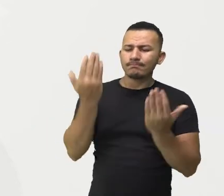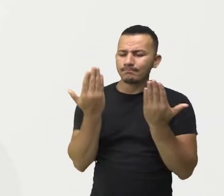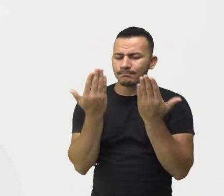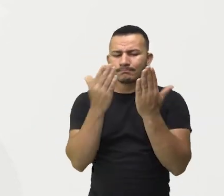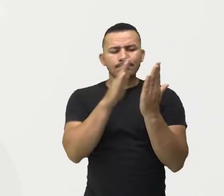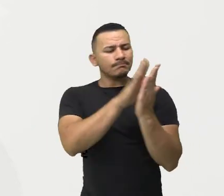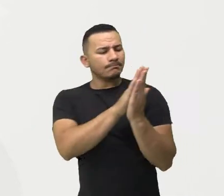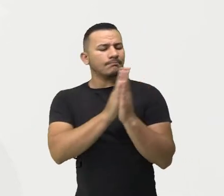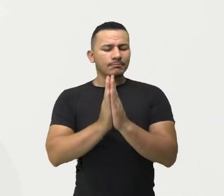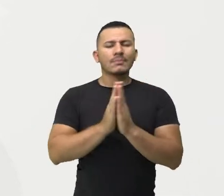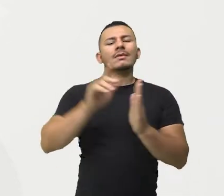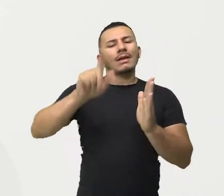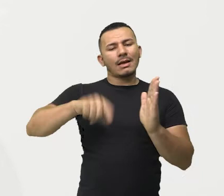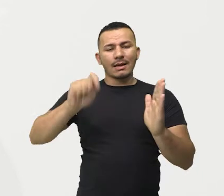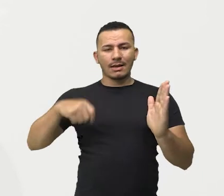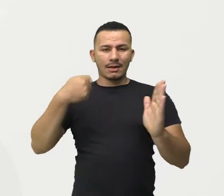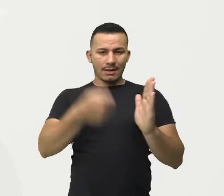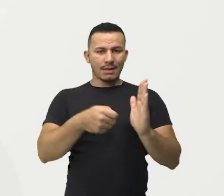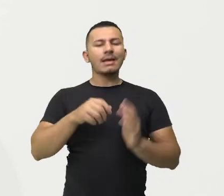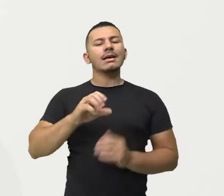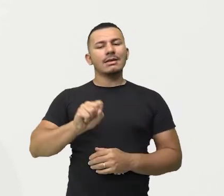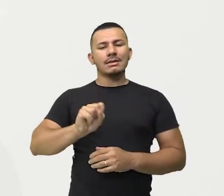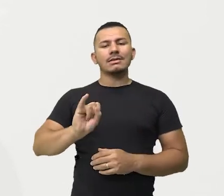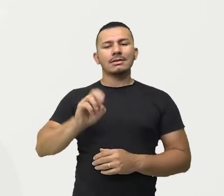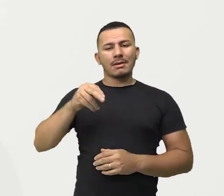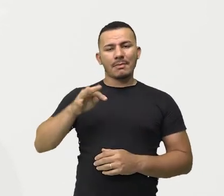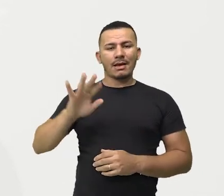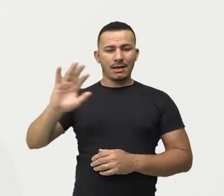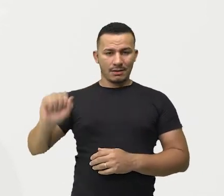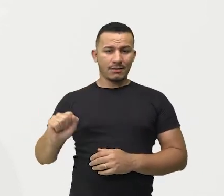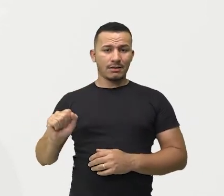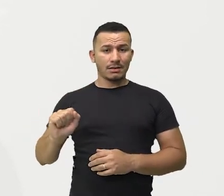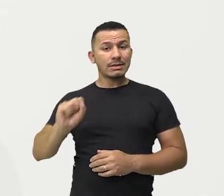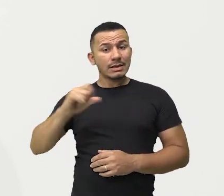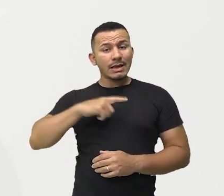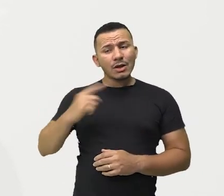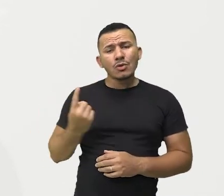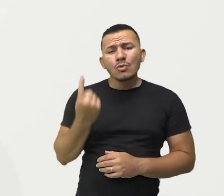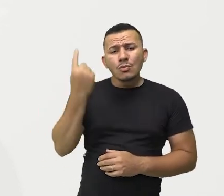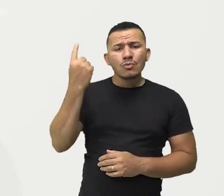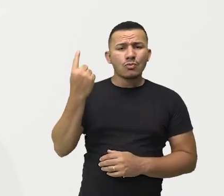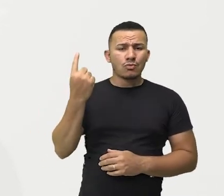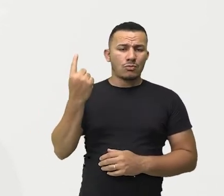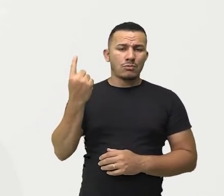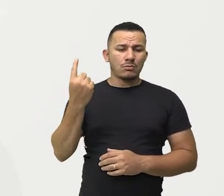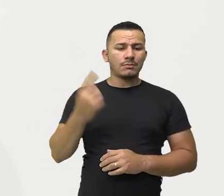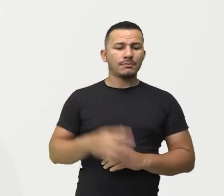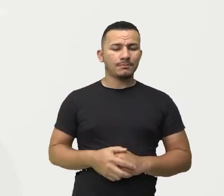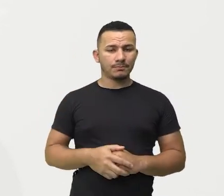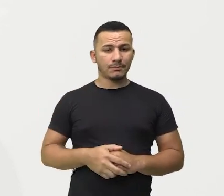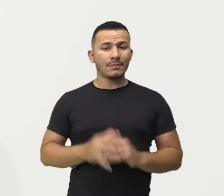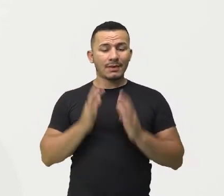Então, um eixo é de simetria, olha aqui, pessoal, agora, olha o olho.